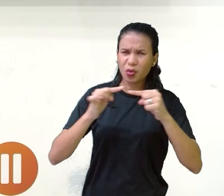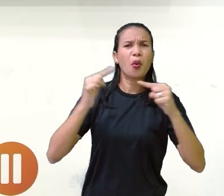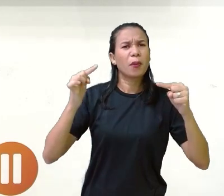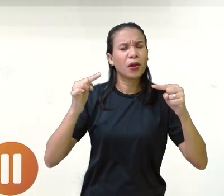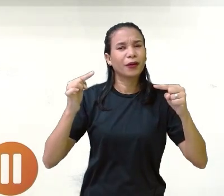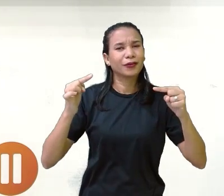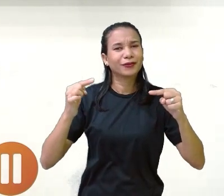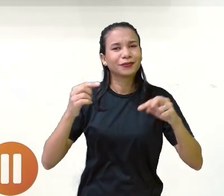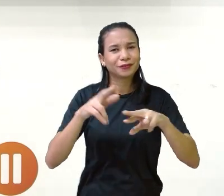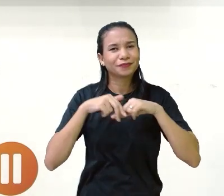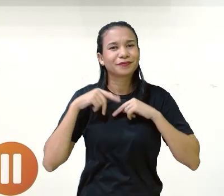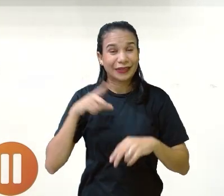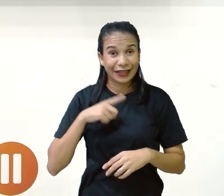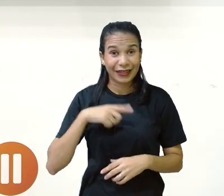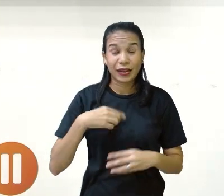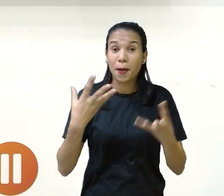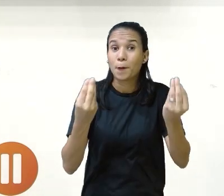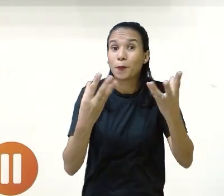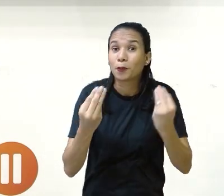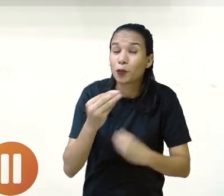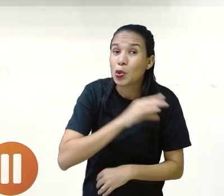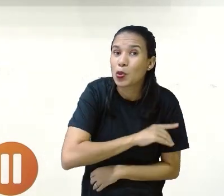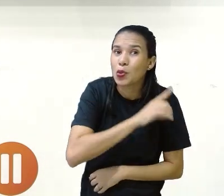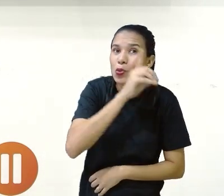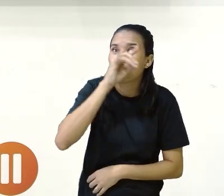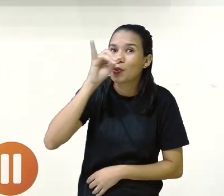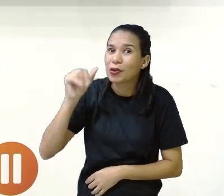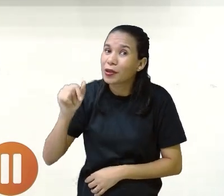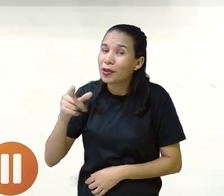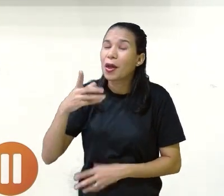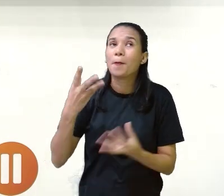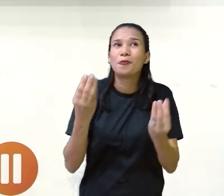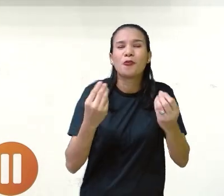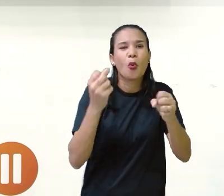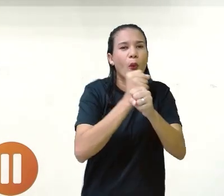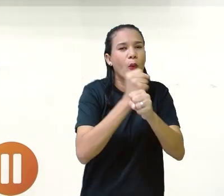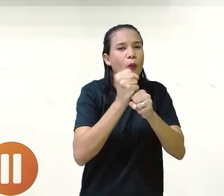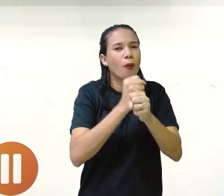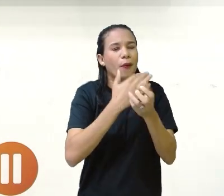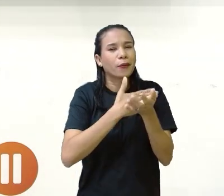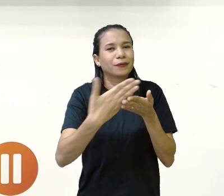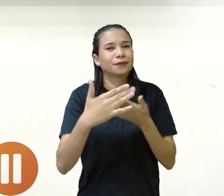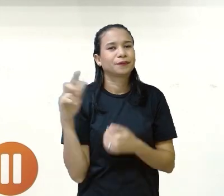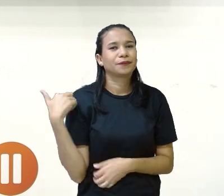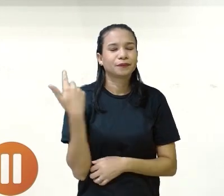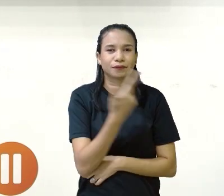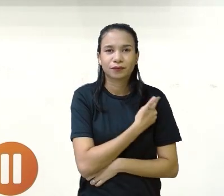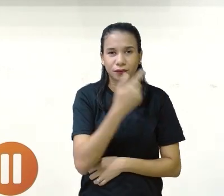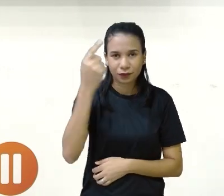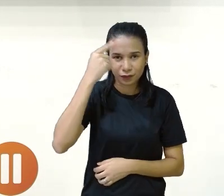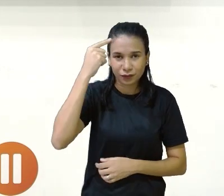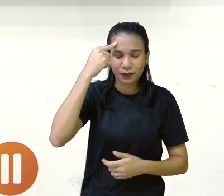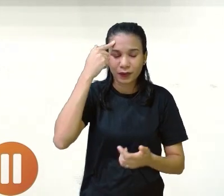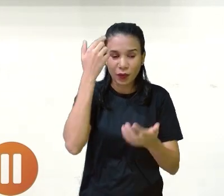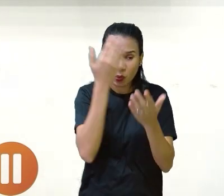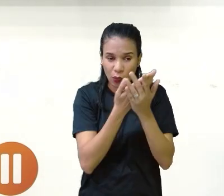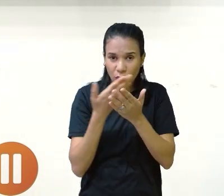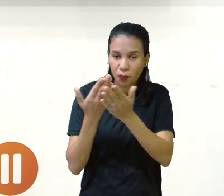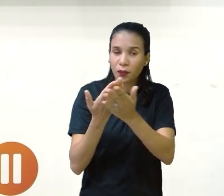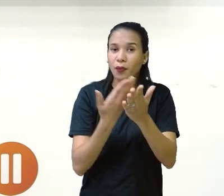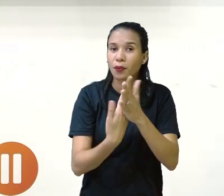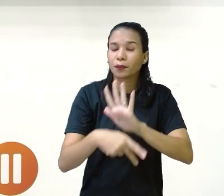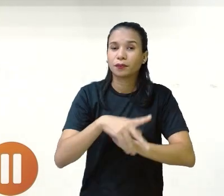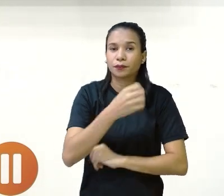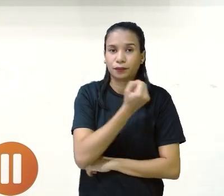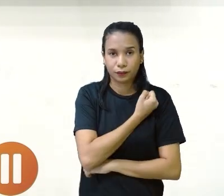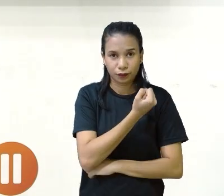Viram que eu coloquei muitas datas para vocês, né? E é a partir dessas datas que a gente vai trabalhar com